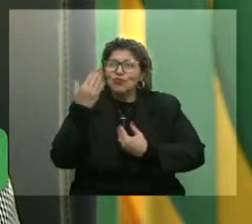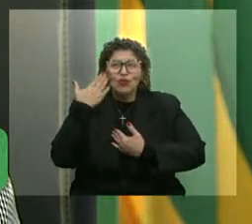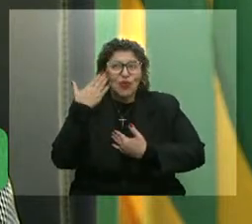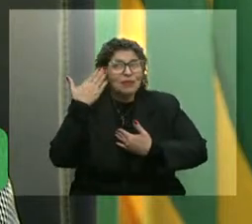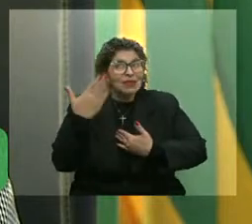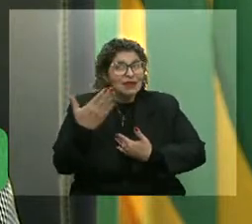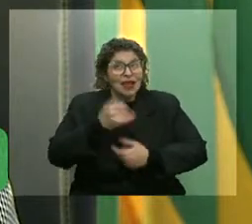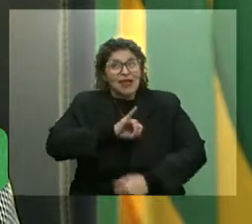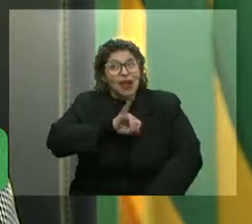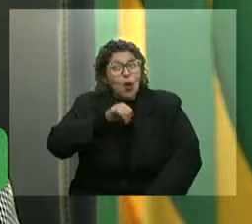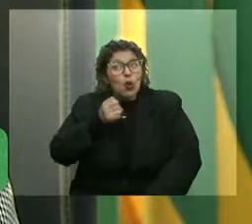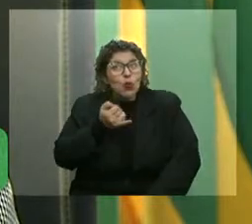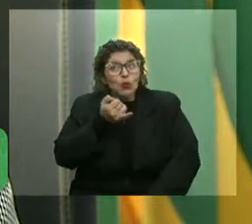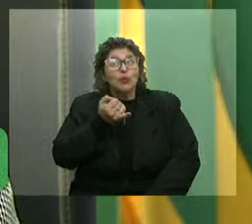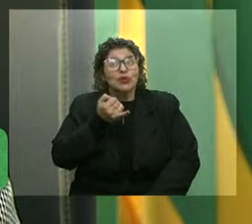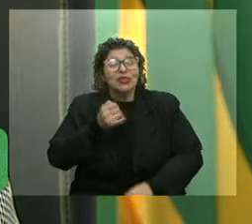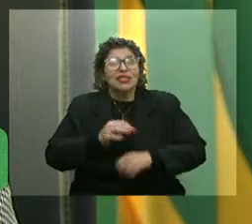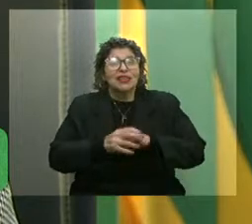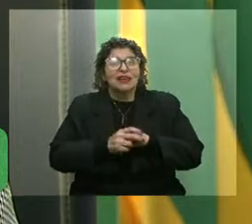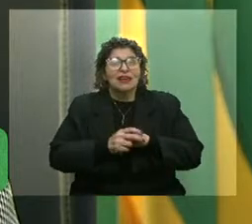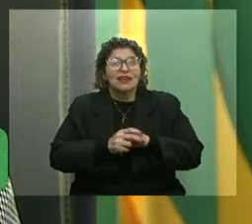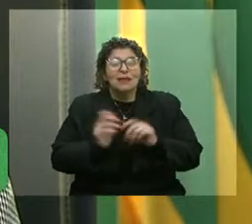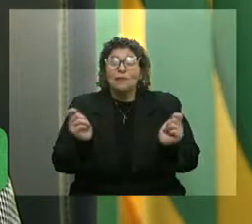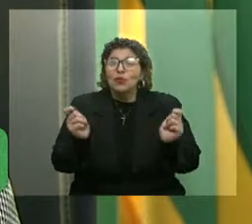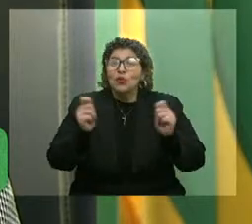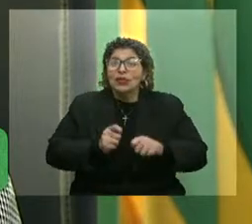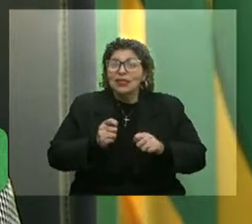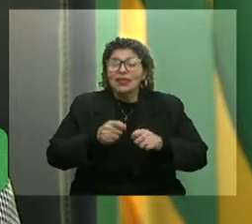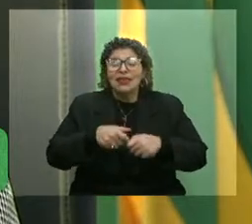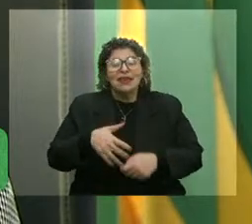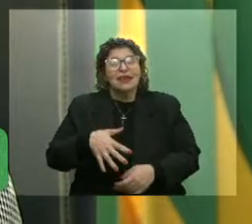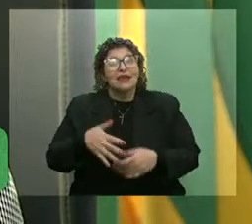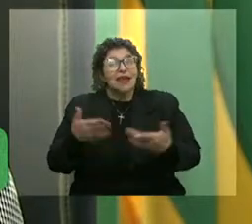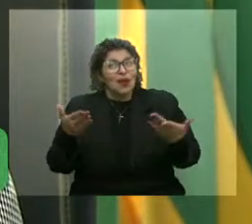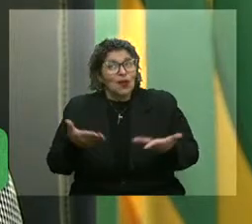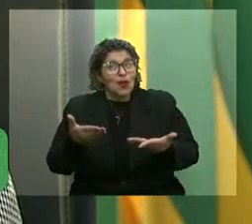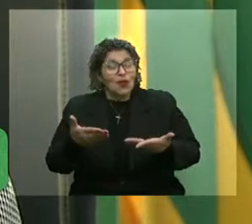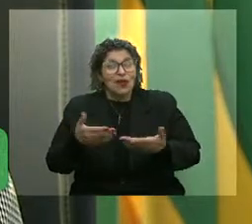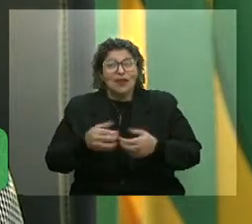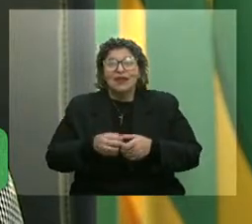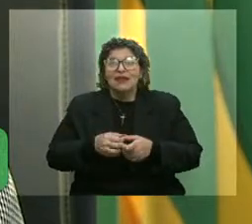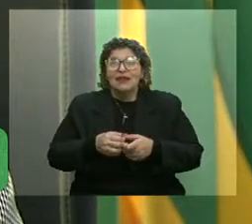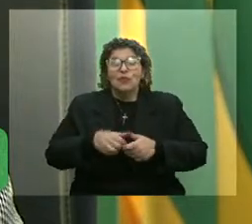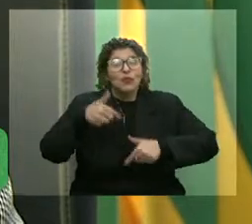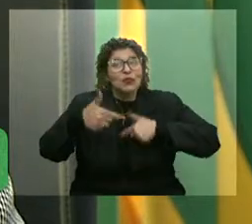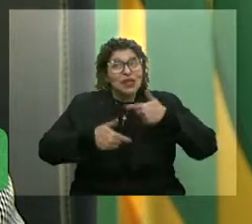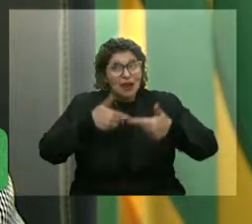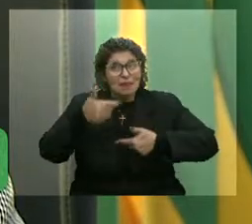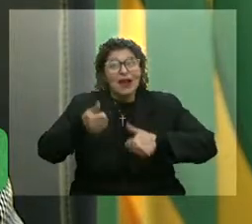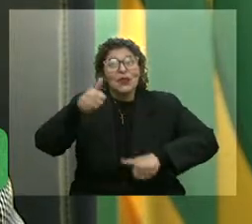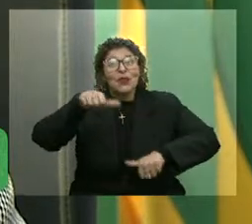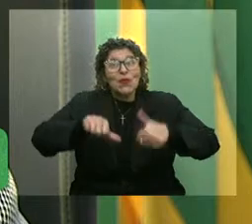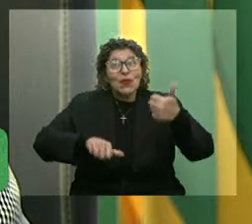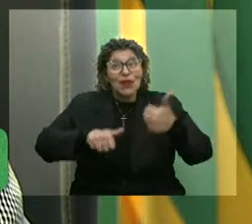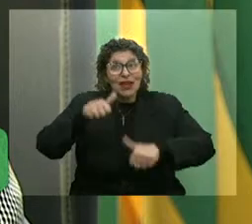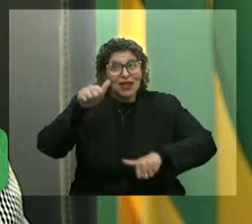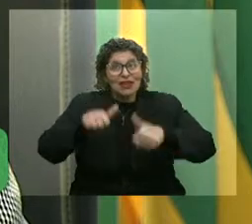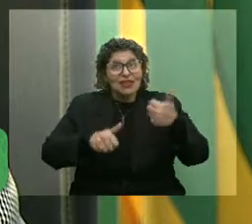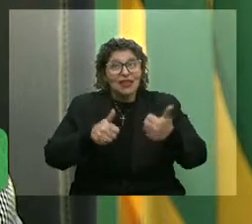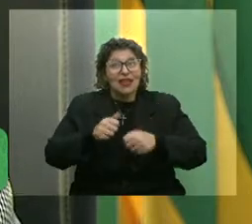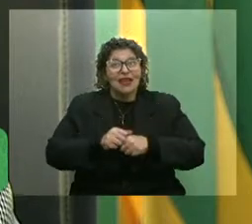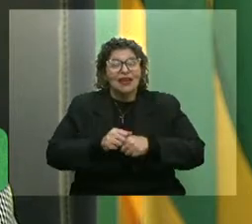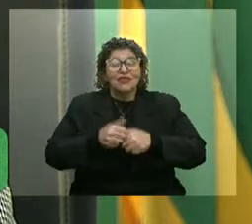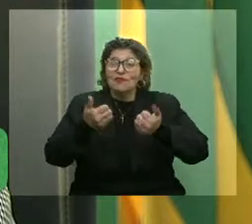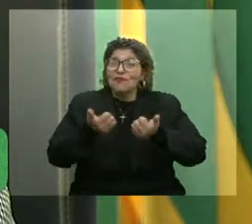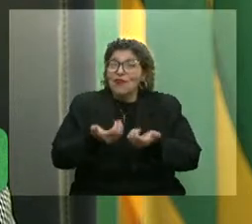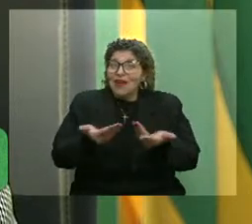essa oportunidade, por poder assistir um trabalho da qualidade do que ora